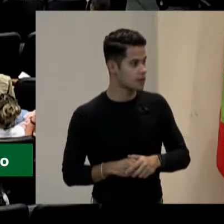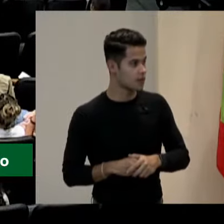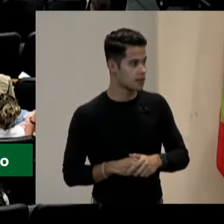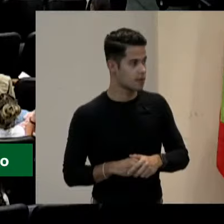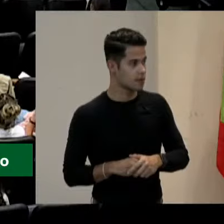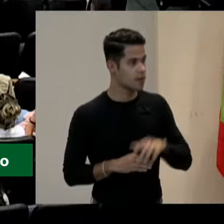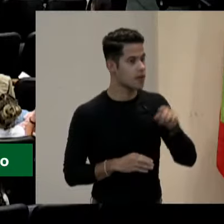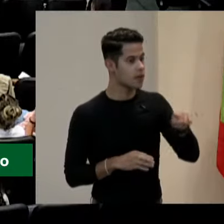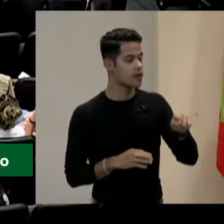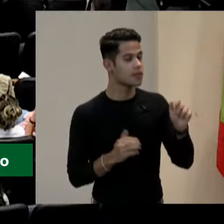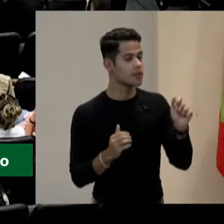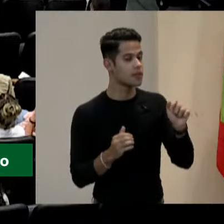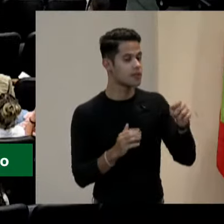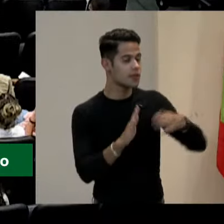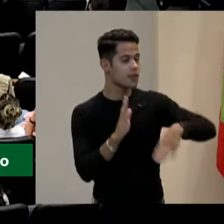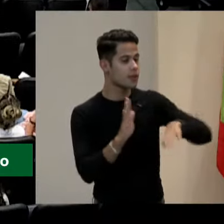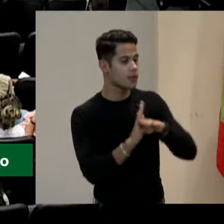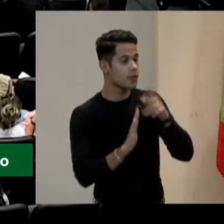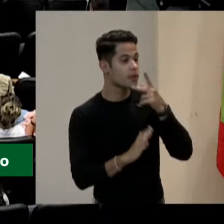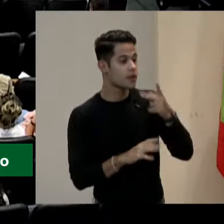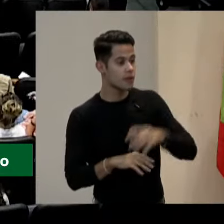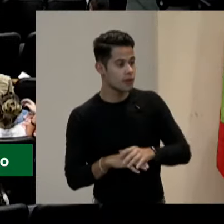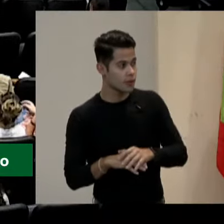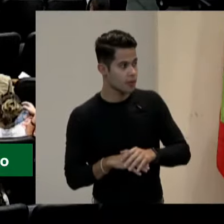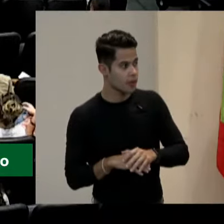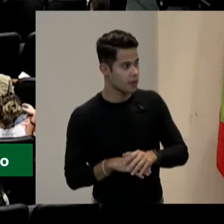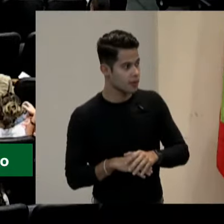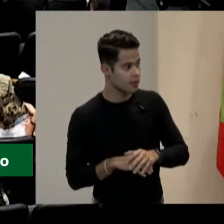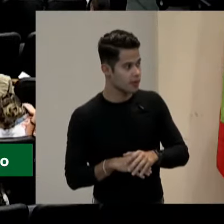e ele chegou e disse, ó, mulher,